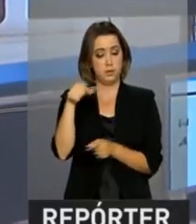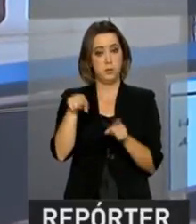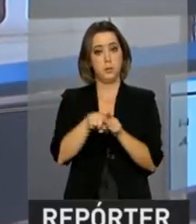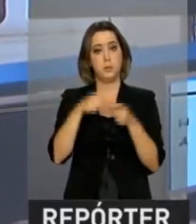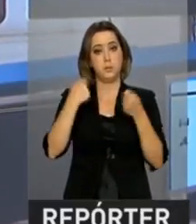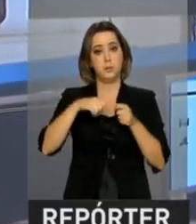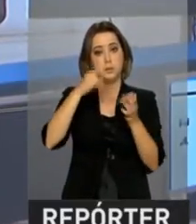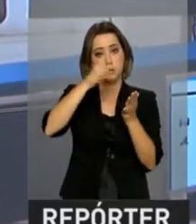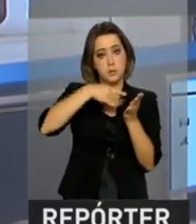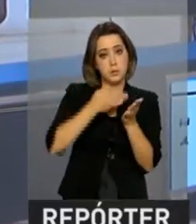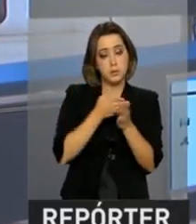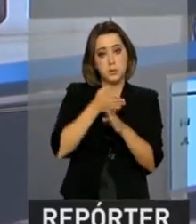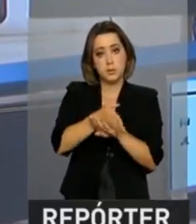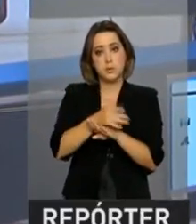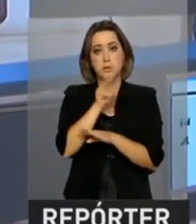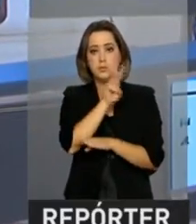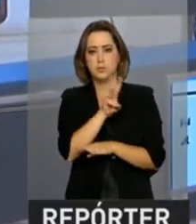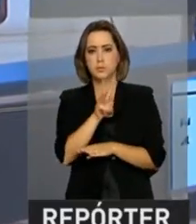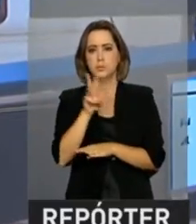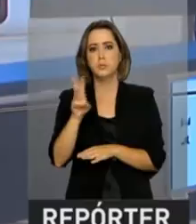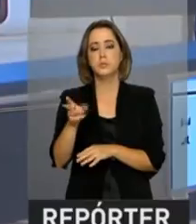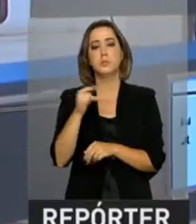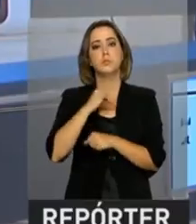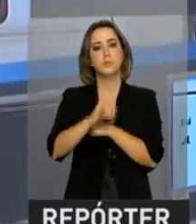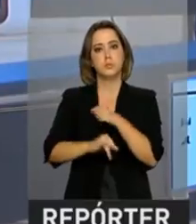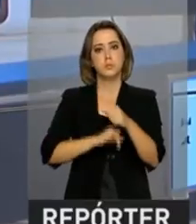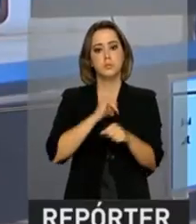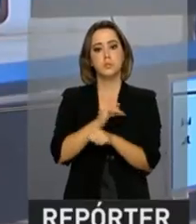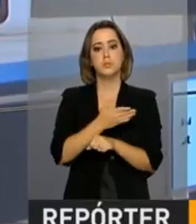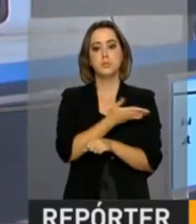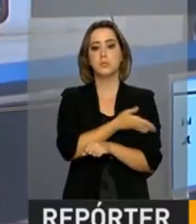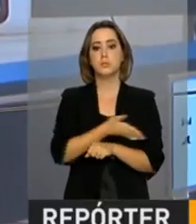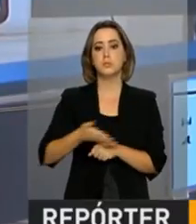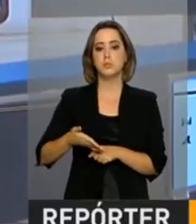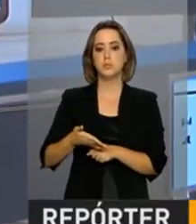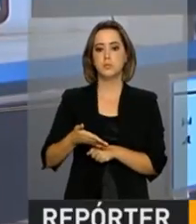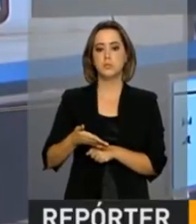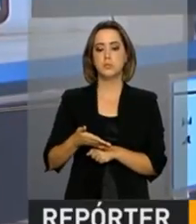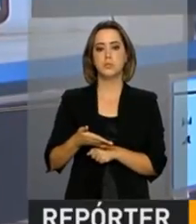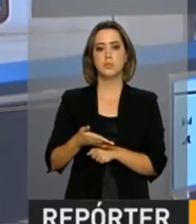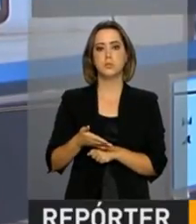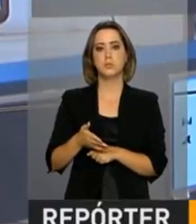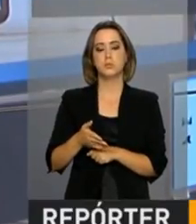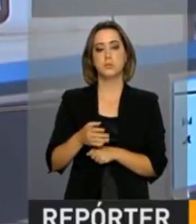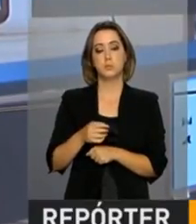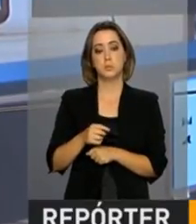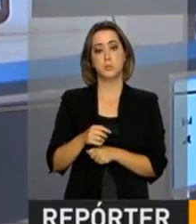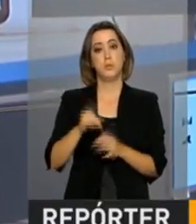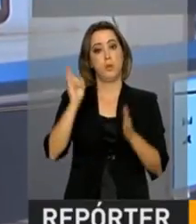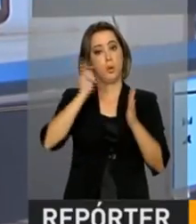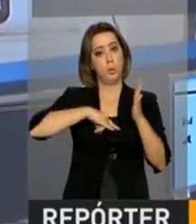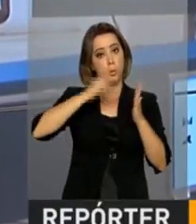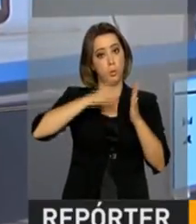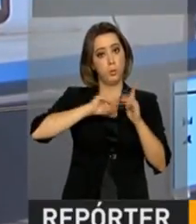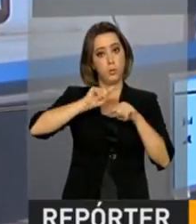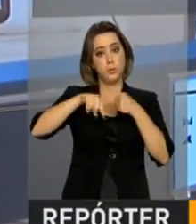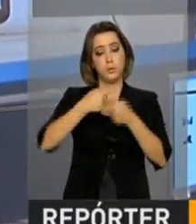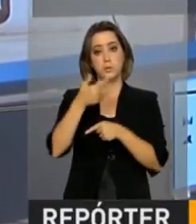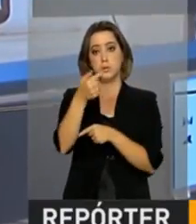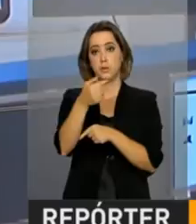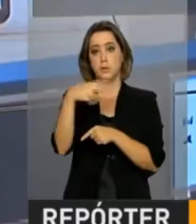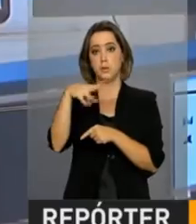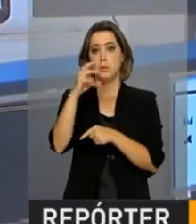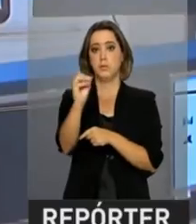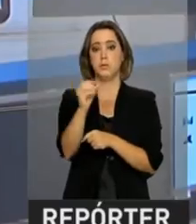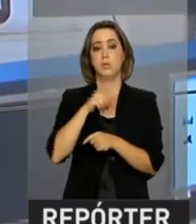deve acessar a página do E-Social na internet, no endereço que aparece aí na sua tela. Documentos gerados depois de 7